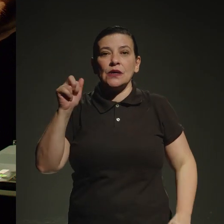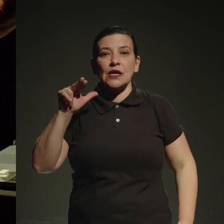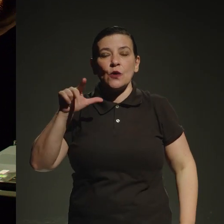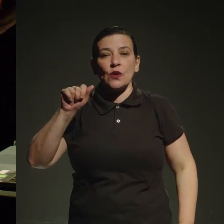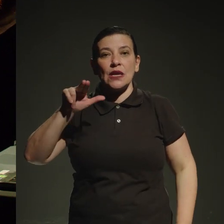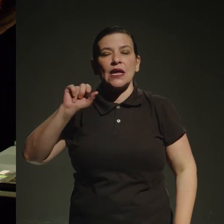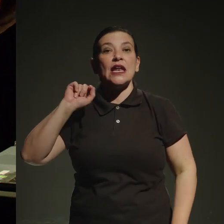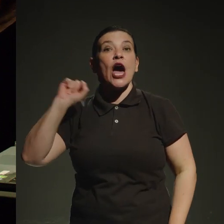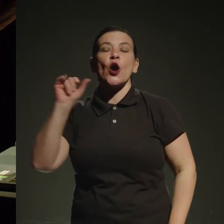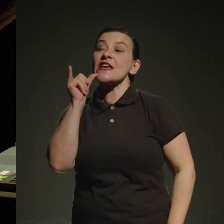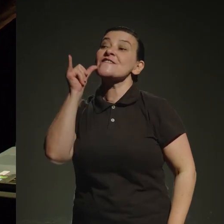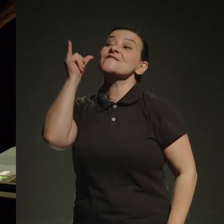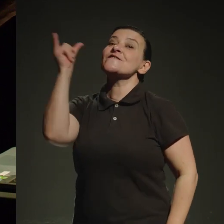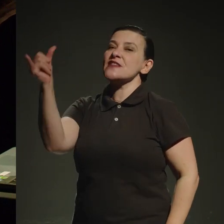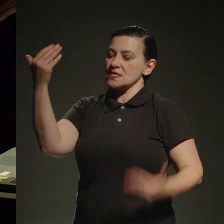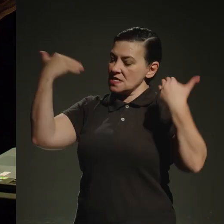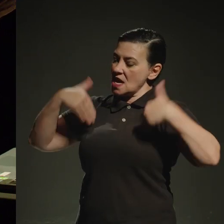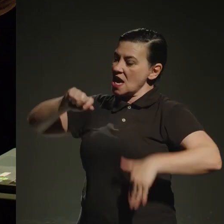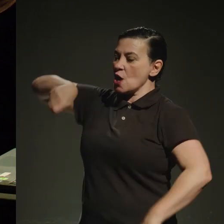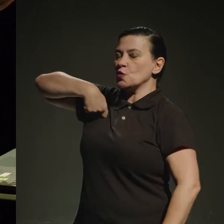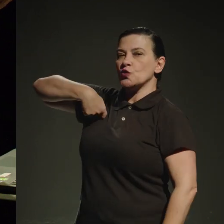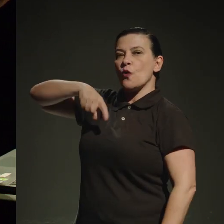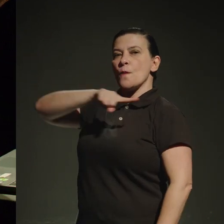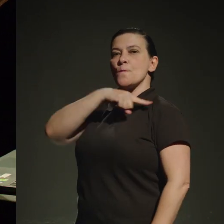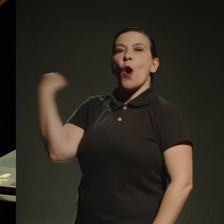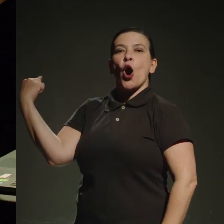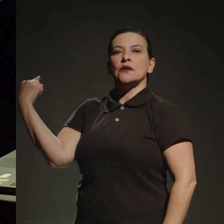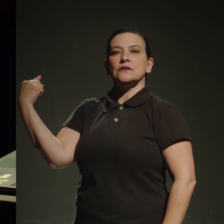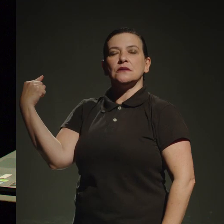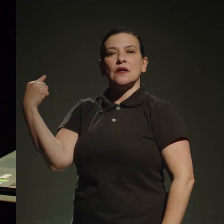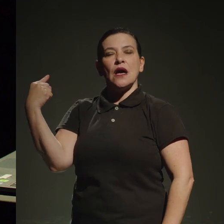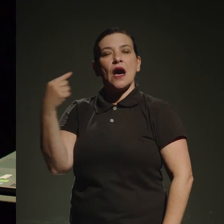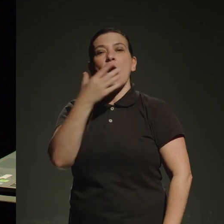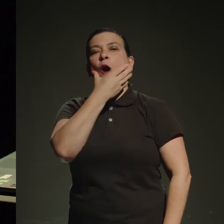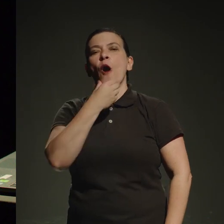lágrima. Ator. Herculano, aqui quem te fala é uma